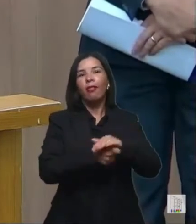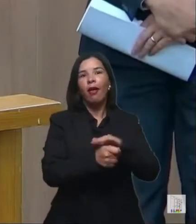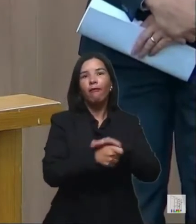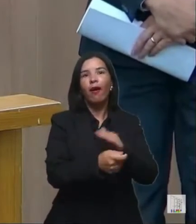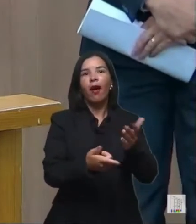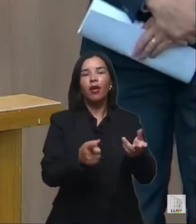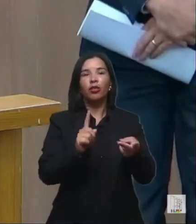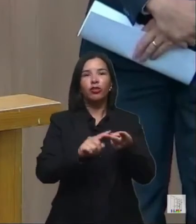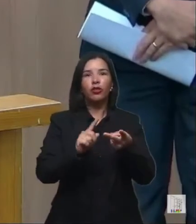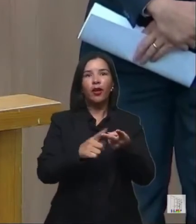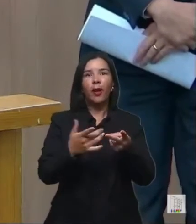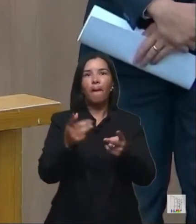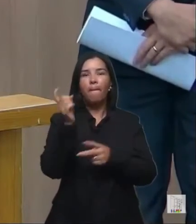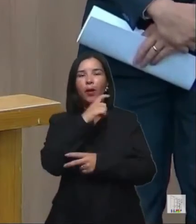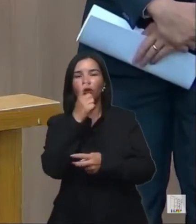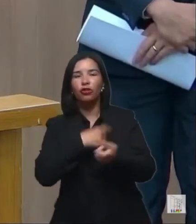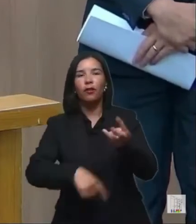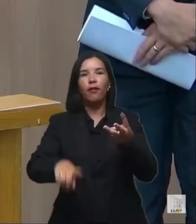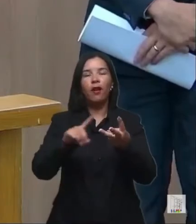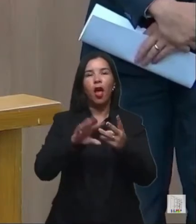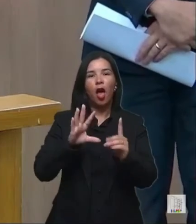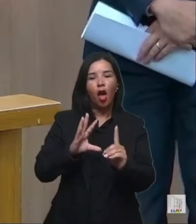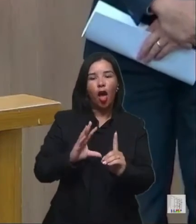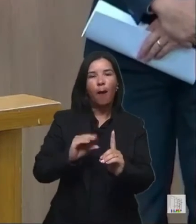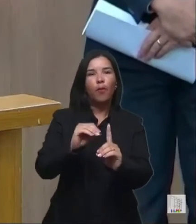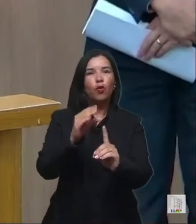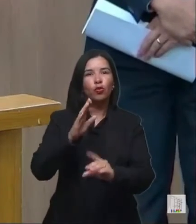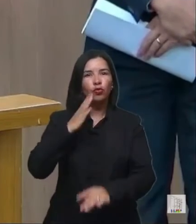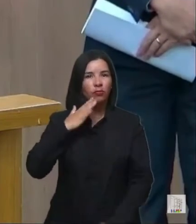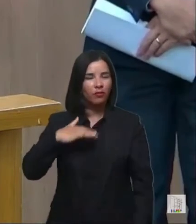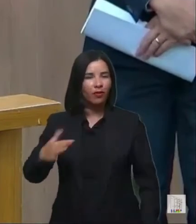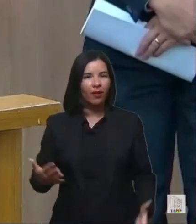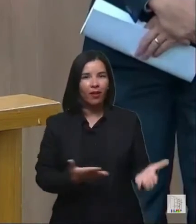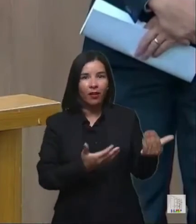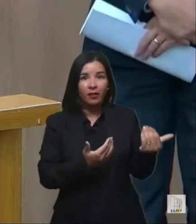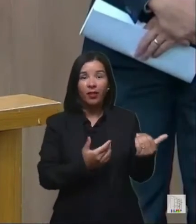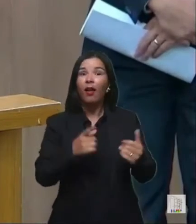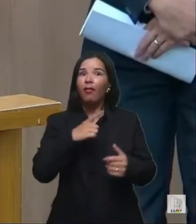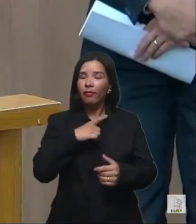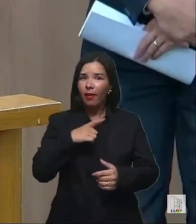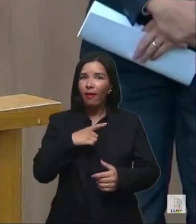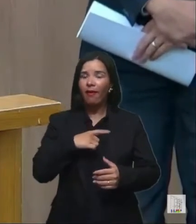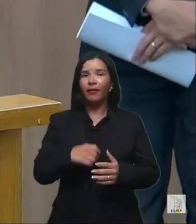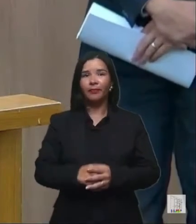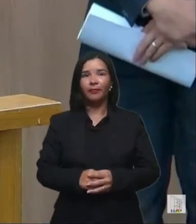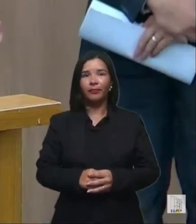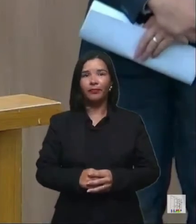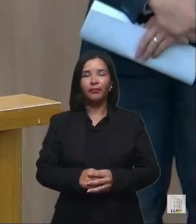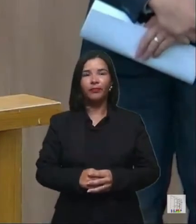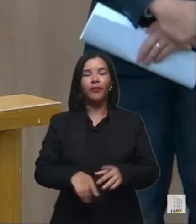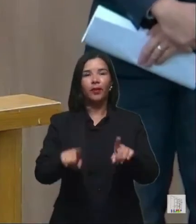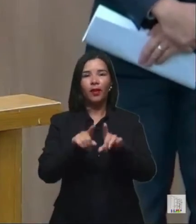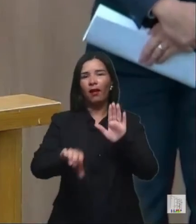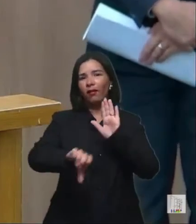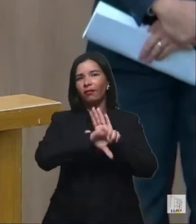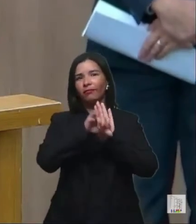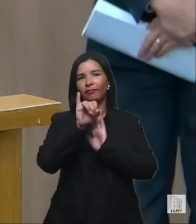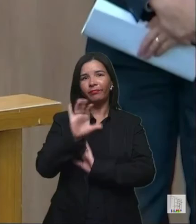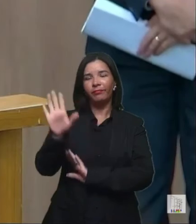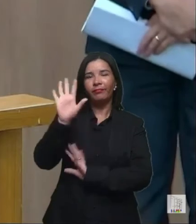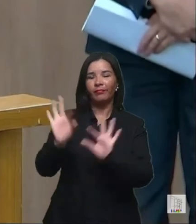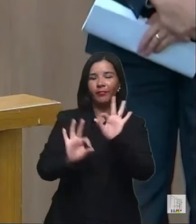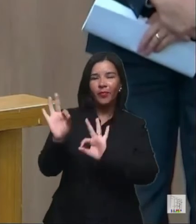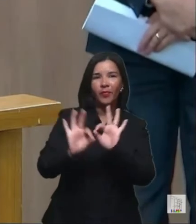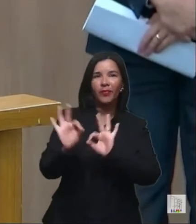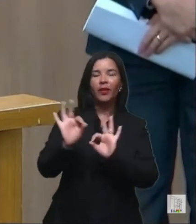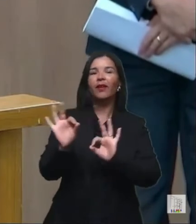das fake news, do abuso de crianças e adolescentes, da pedofilia, da criminalidade internacional